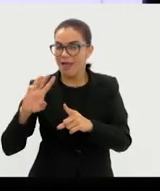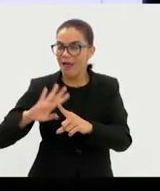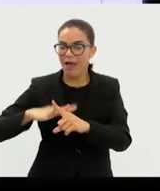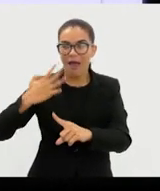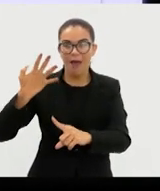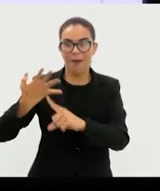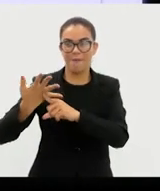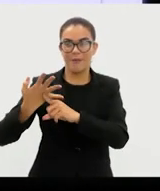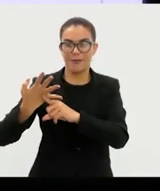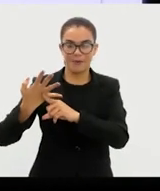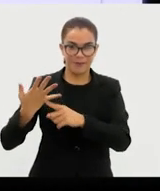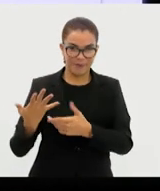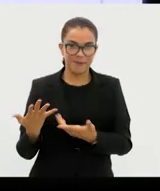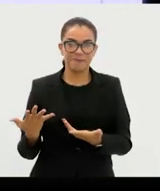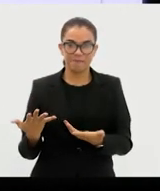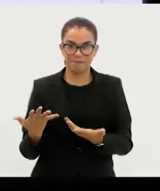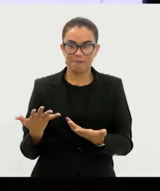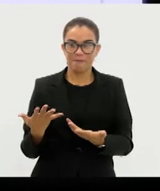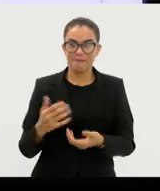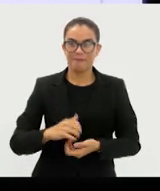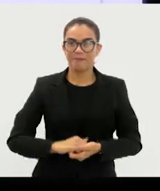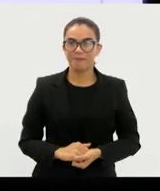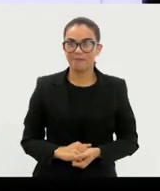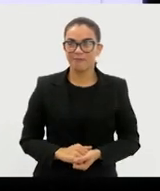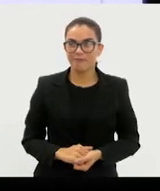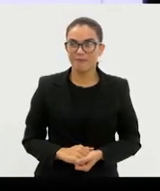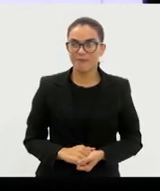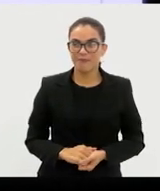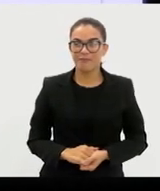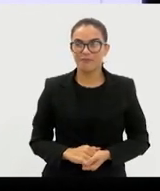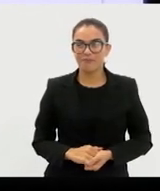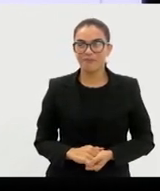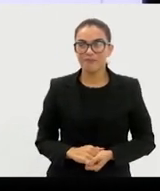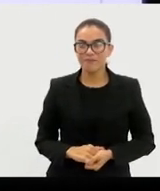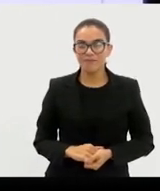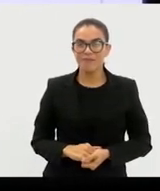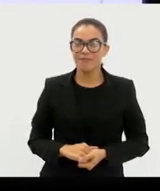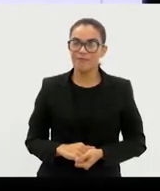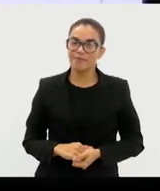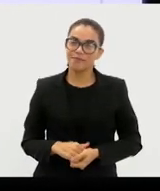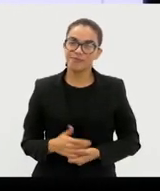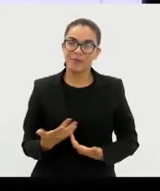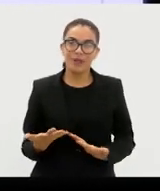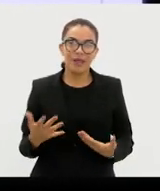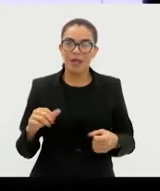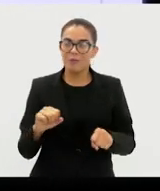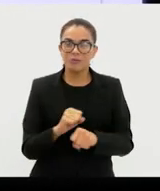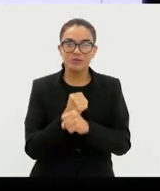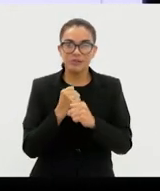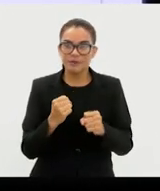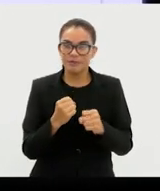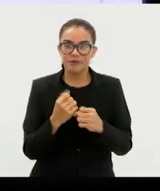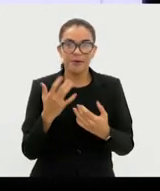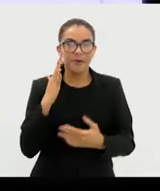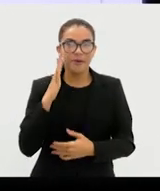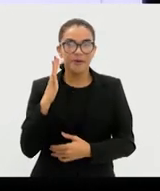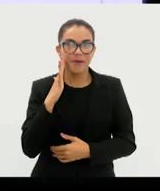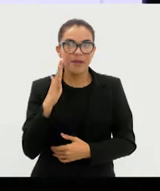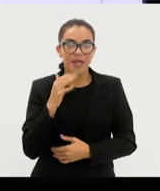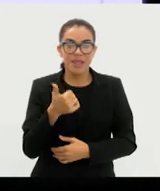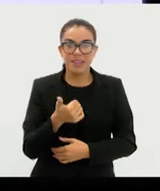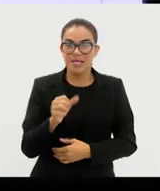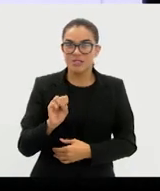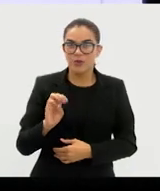mesmo a questão da dívida, o estoque da dívida, é a dívida com a União. É algo que realmente é completamente sustentável. Você não pode supor que um crescimento de 18